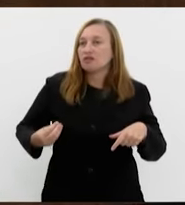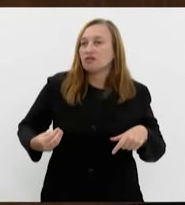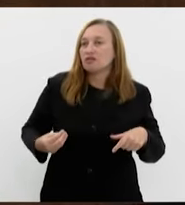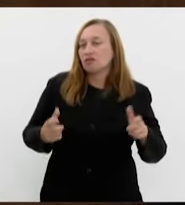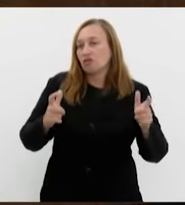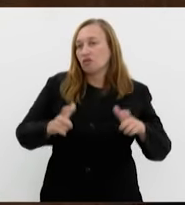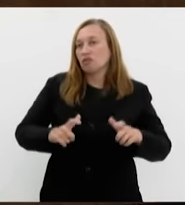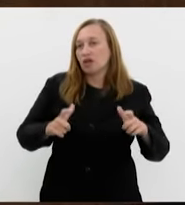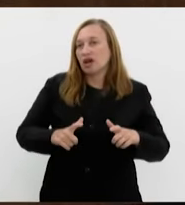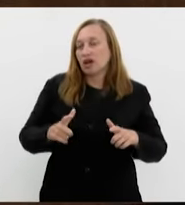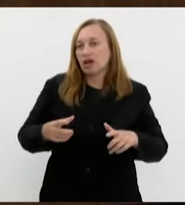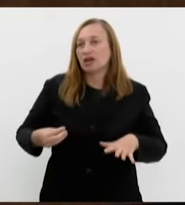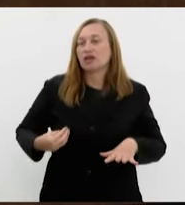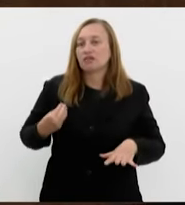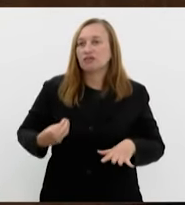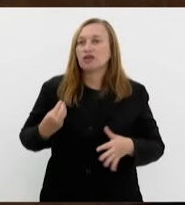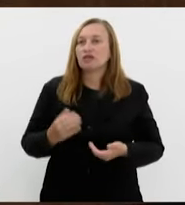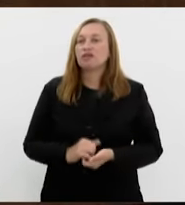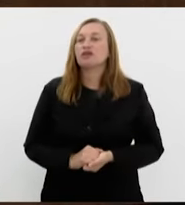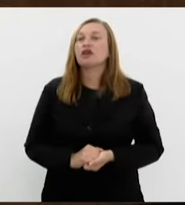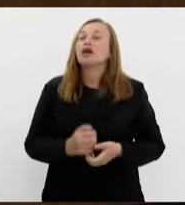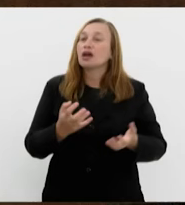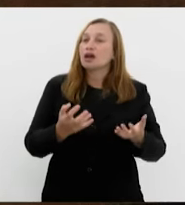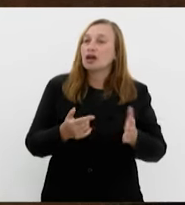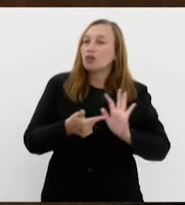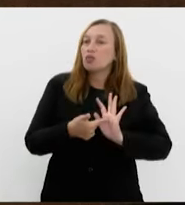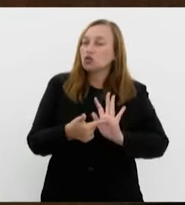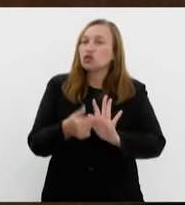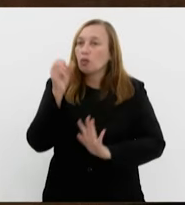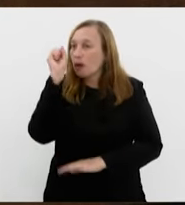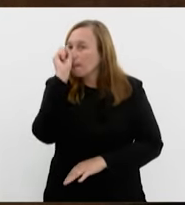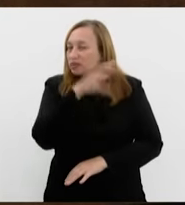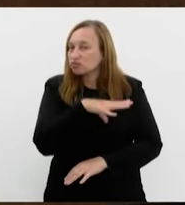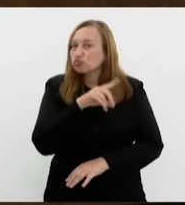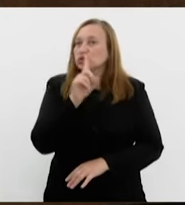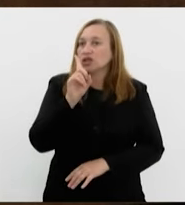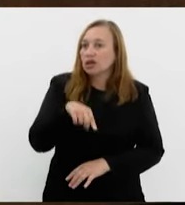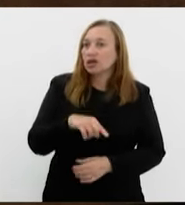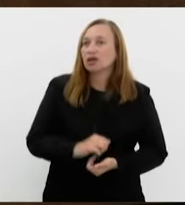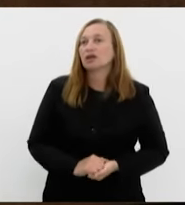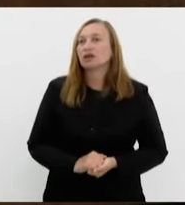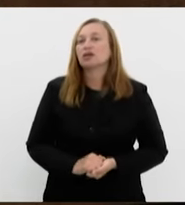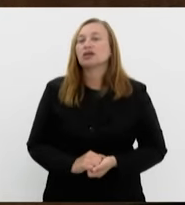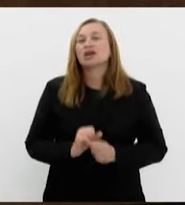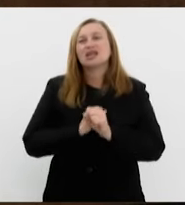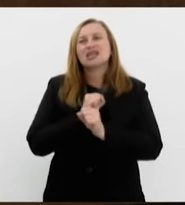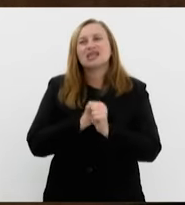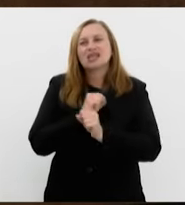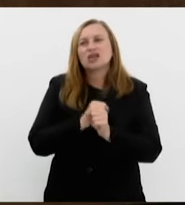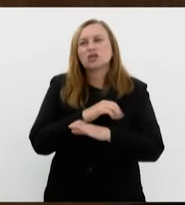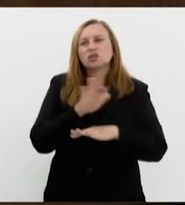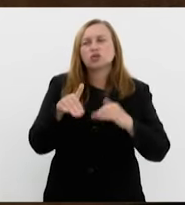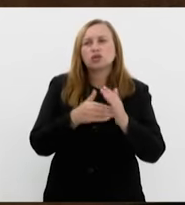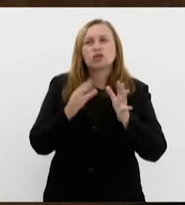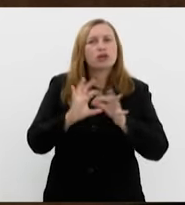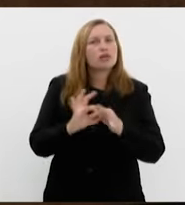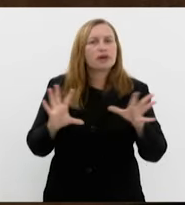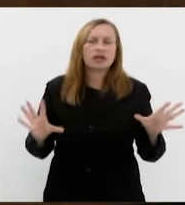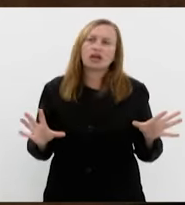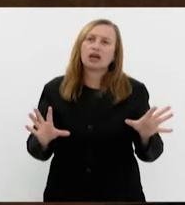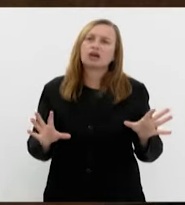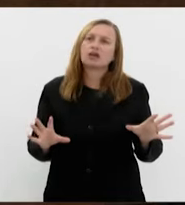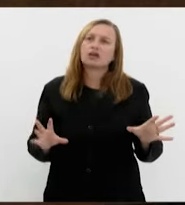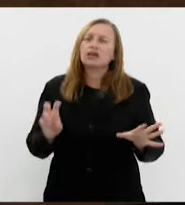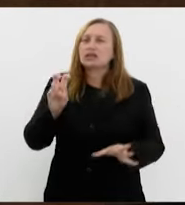cidadãos sendo baleados, eu quero mostrar o absurdo que é, nesses anos, ter sido dada autorização